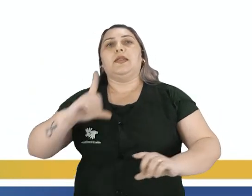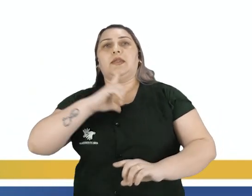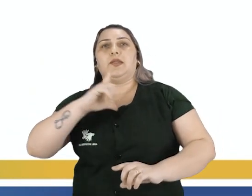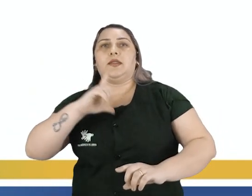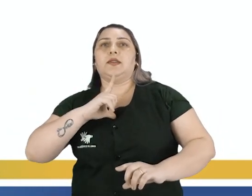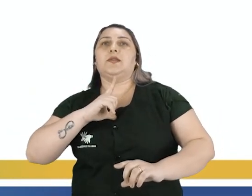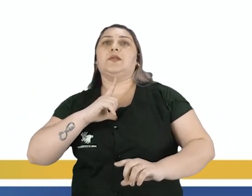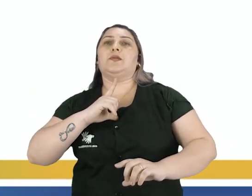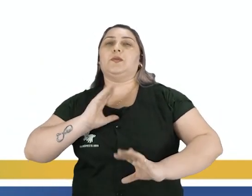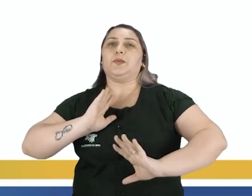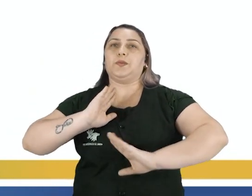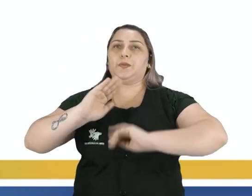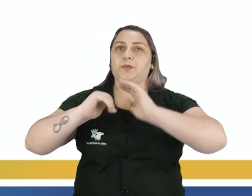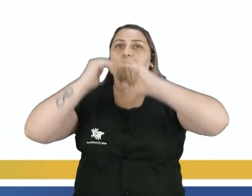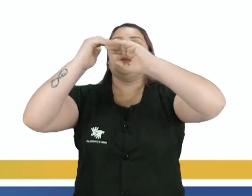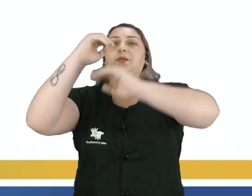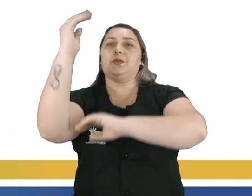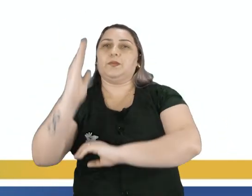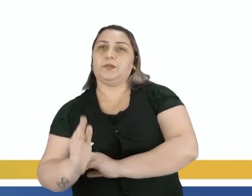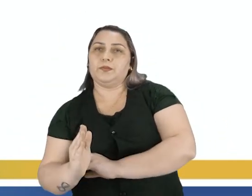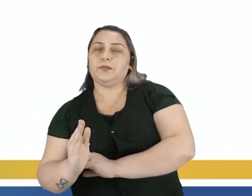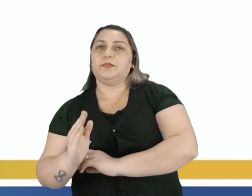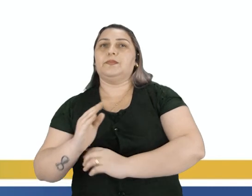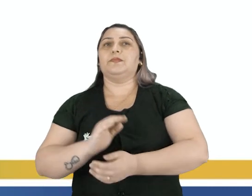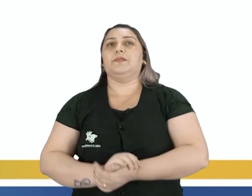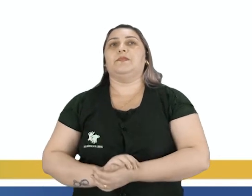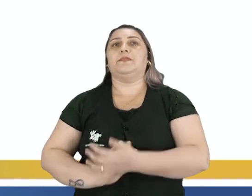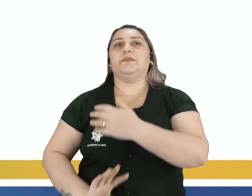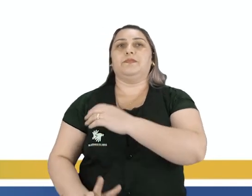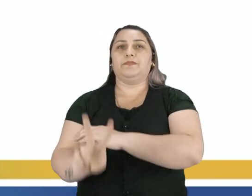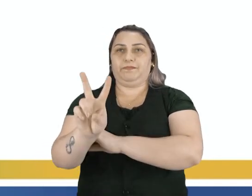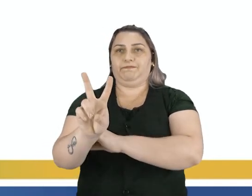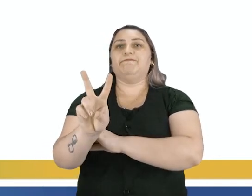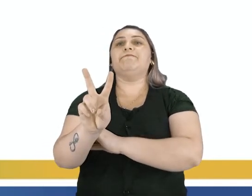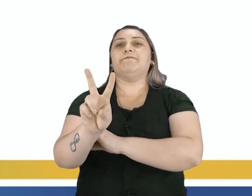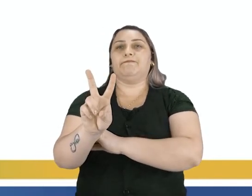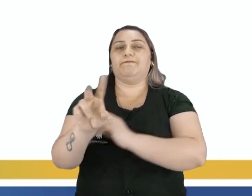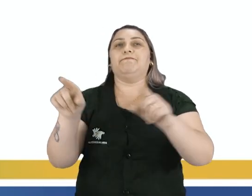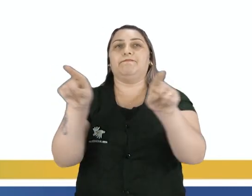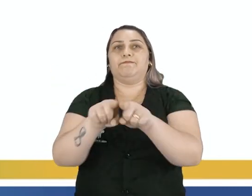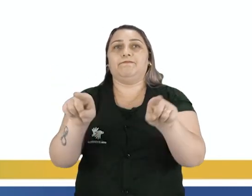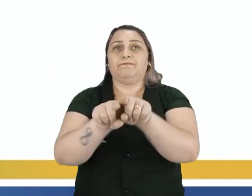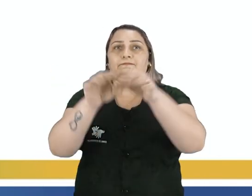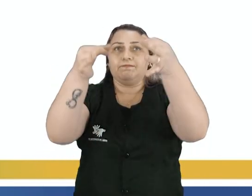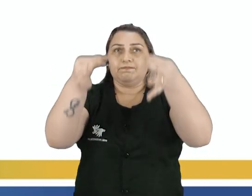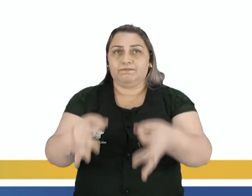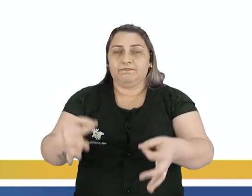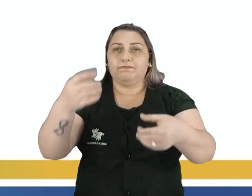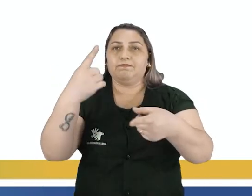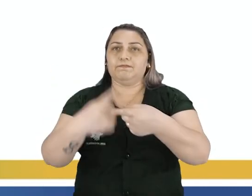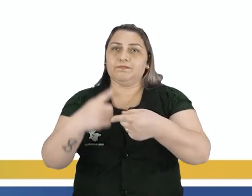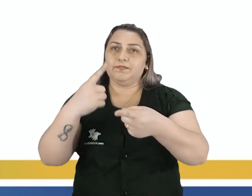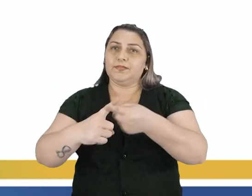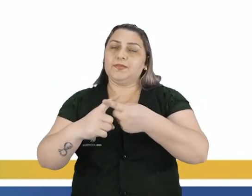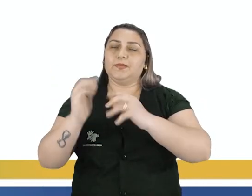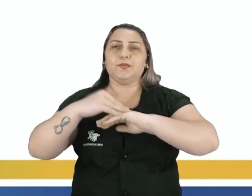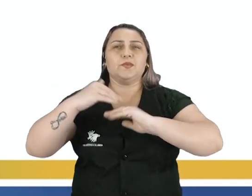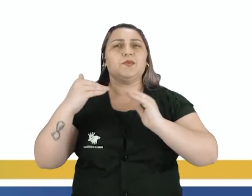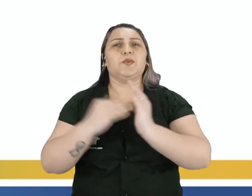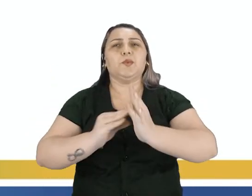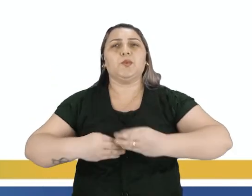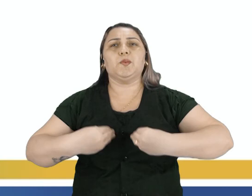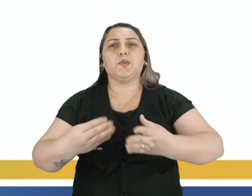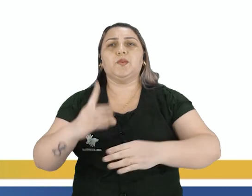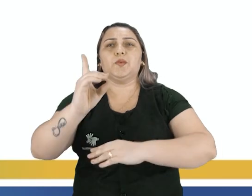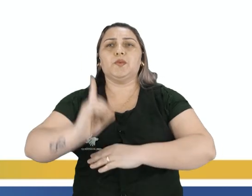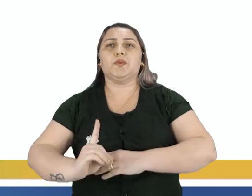sido concebida no processo de redemocratização do Brasil. Verdadeiro também, certo? Porque foi toda essa questão de